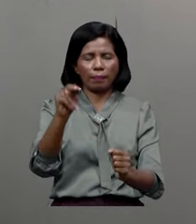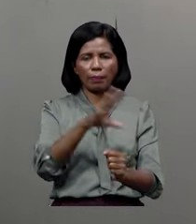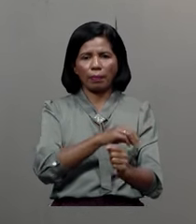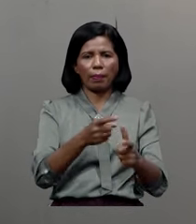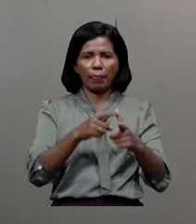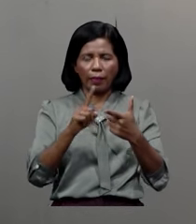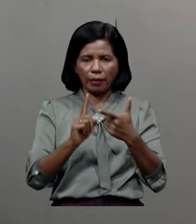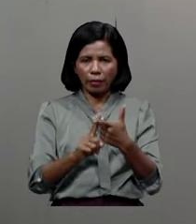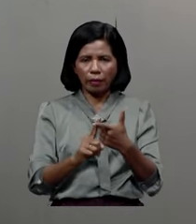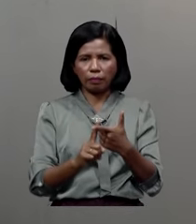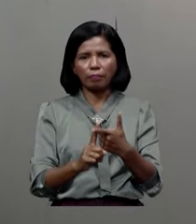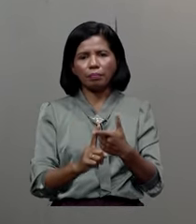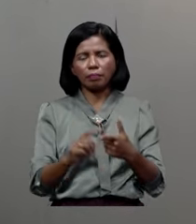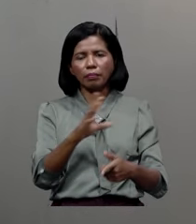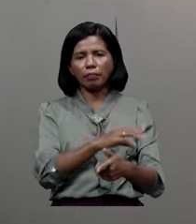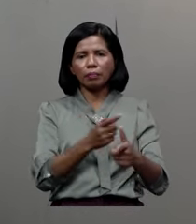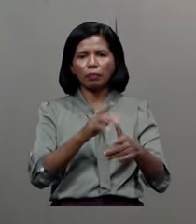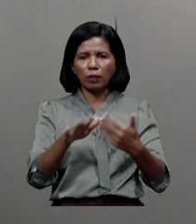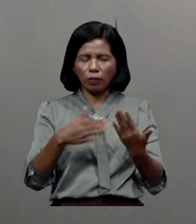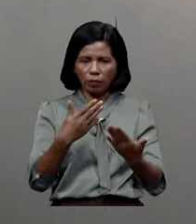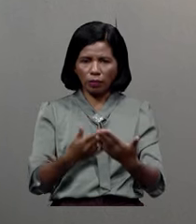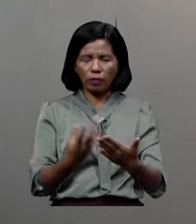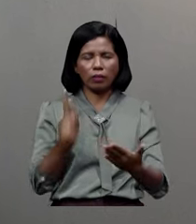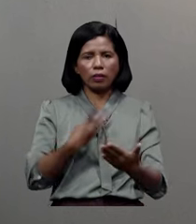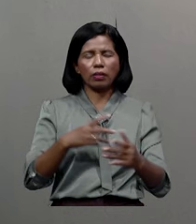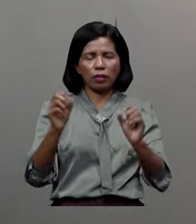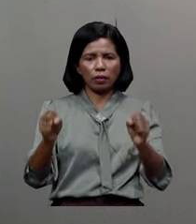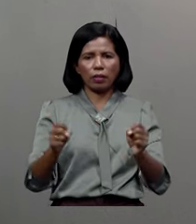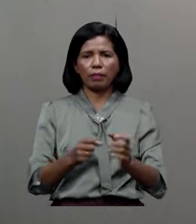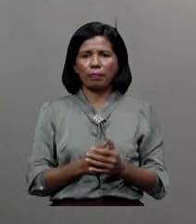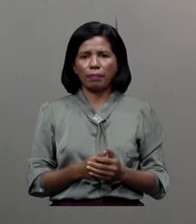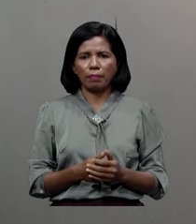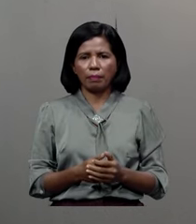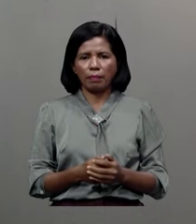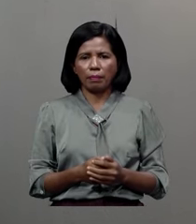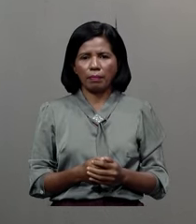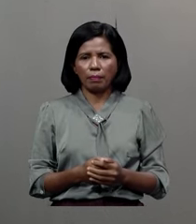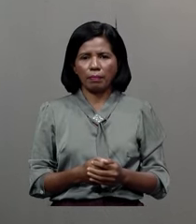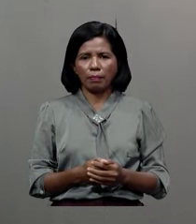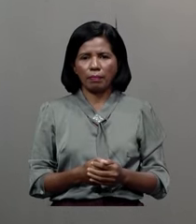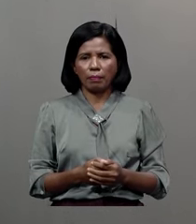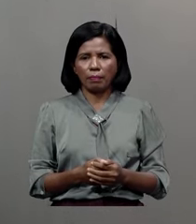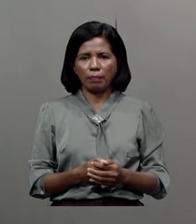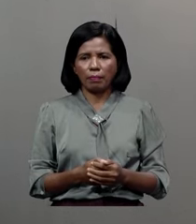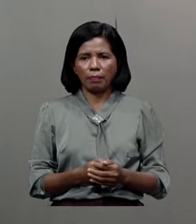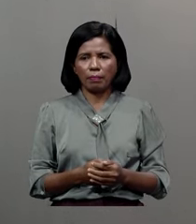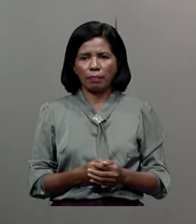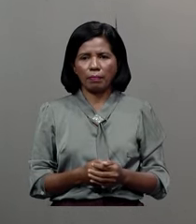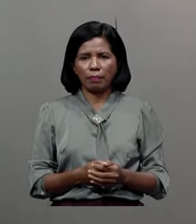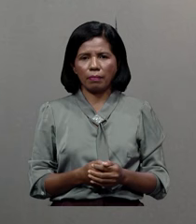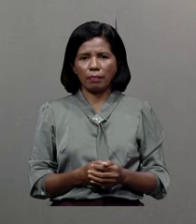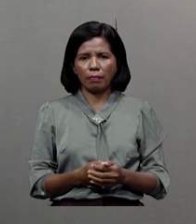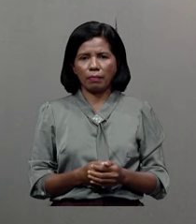equipamento, instrumento de bem maka avançado, sira bela detecta. Mas bela to agora é manejam be ne informação